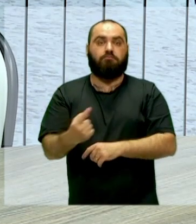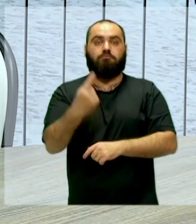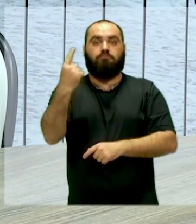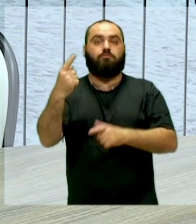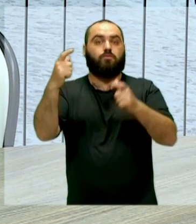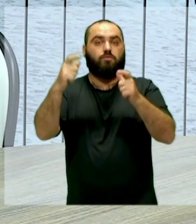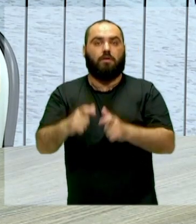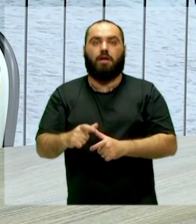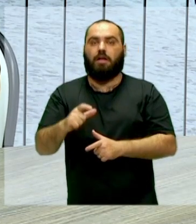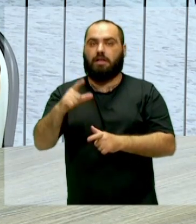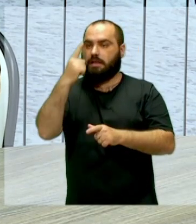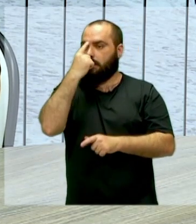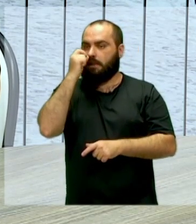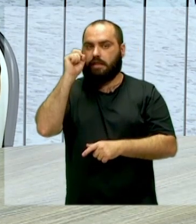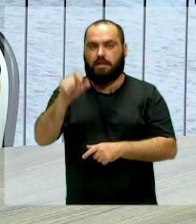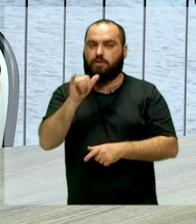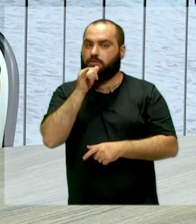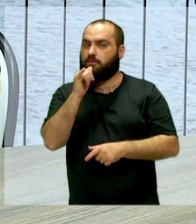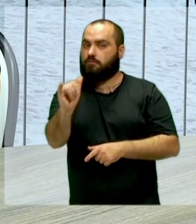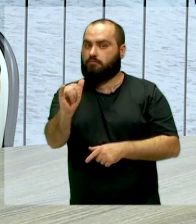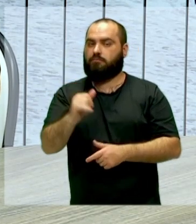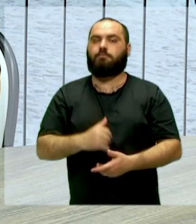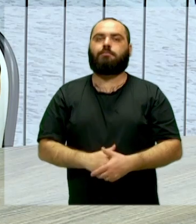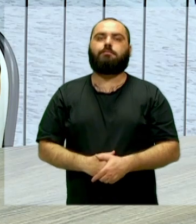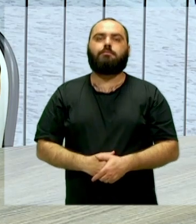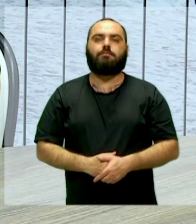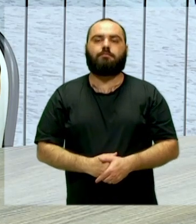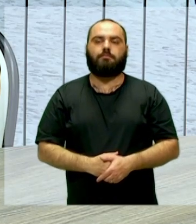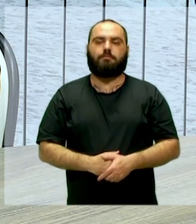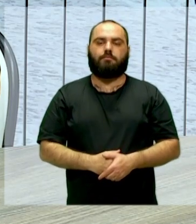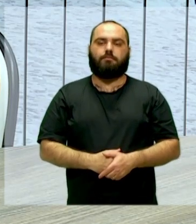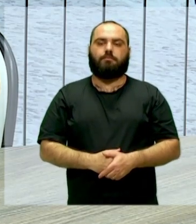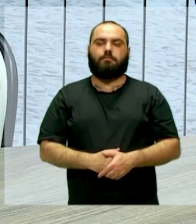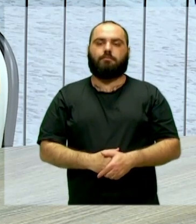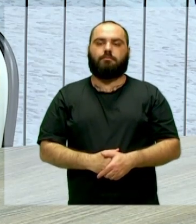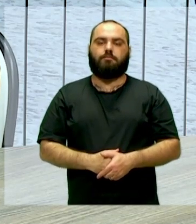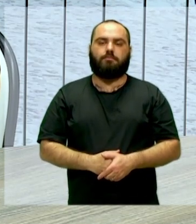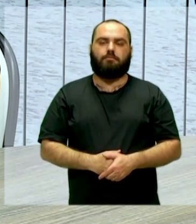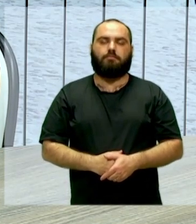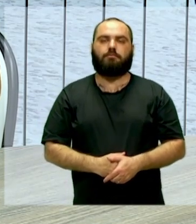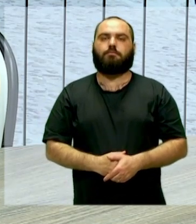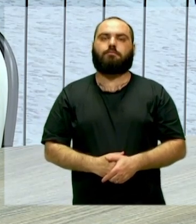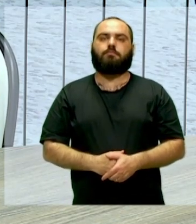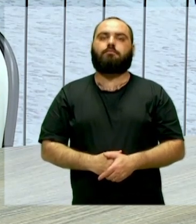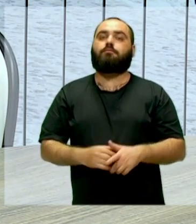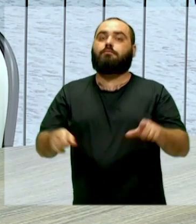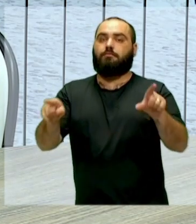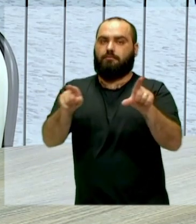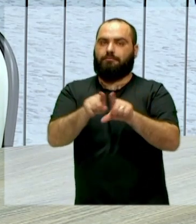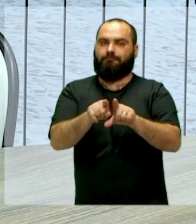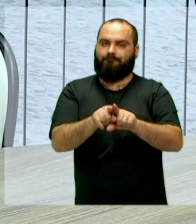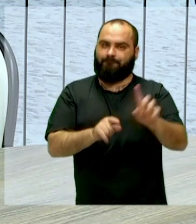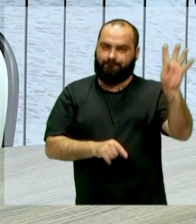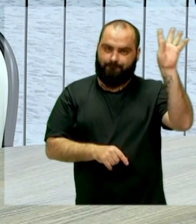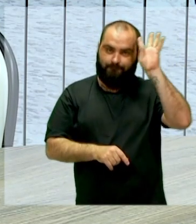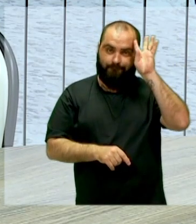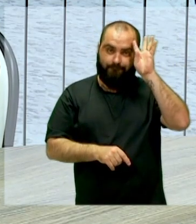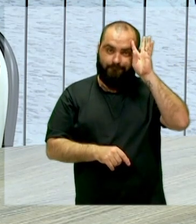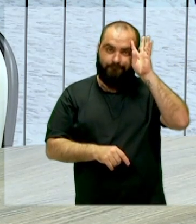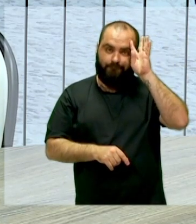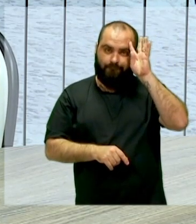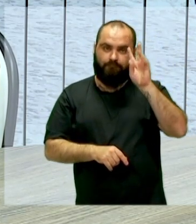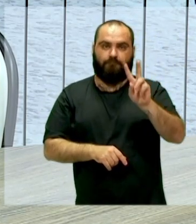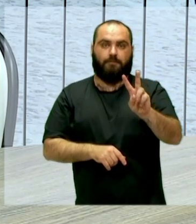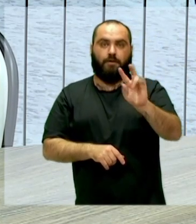lixo eletrônico e um dos grandes e momentos também é na quarta-feira no no